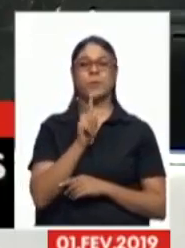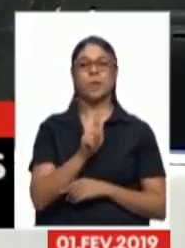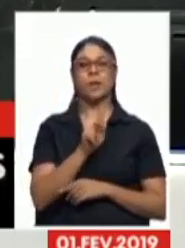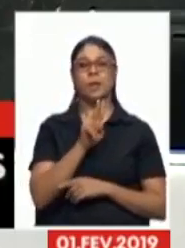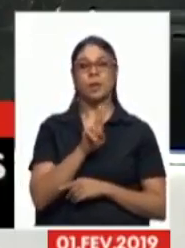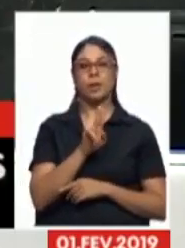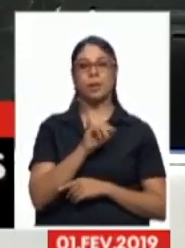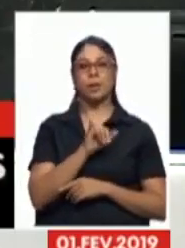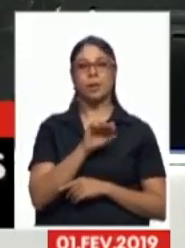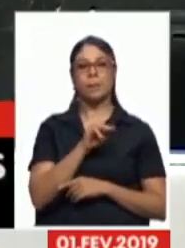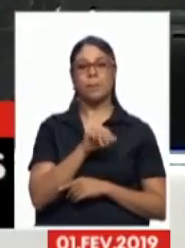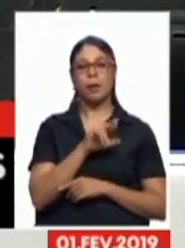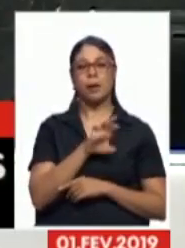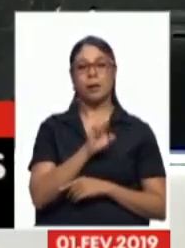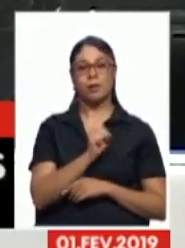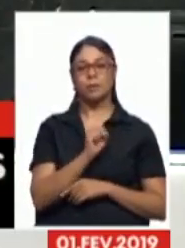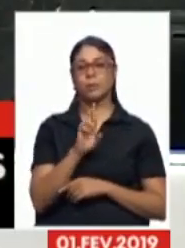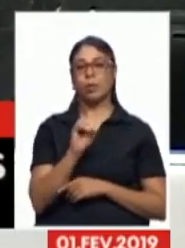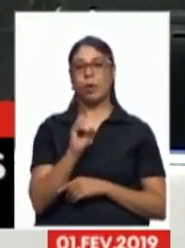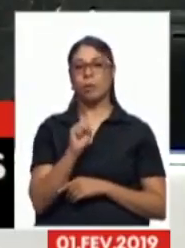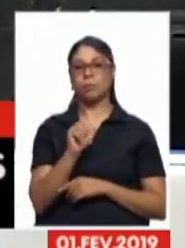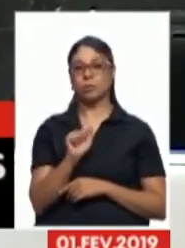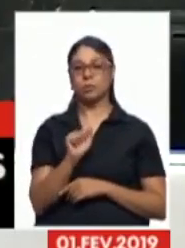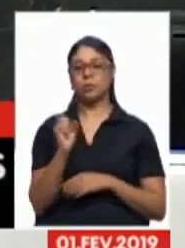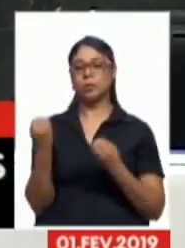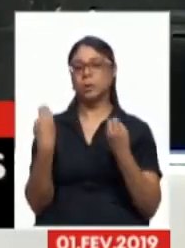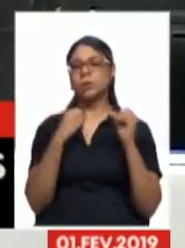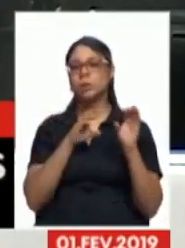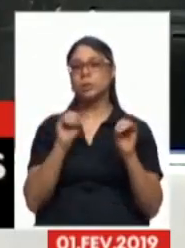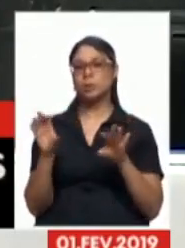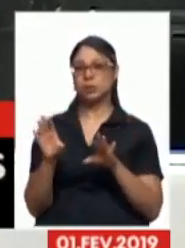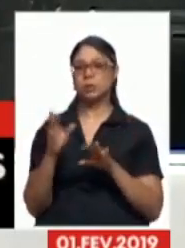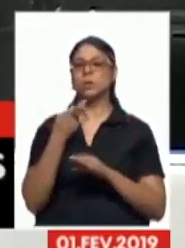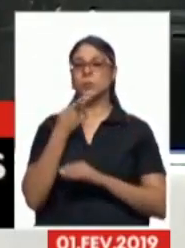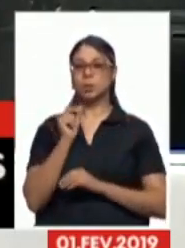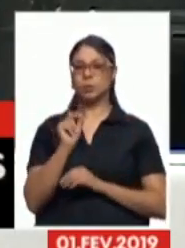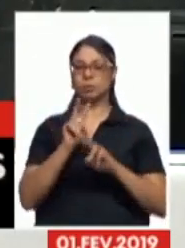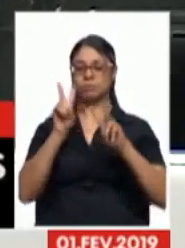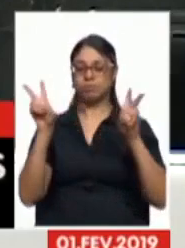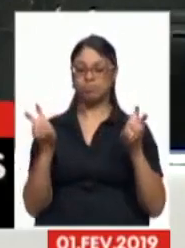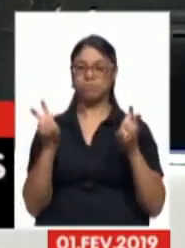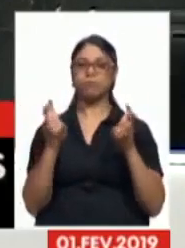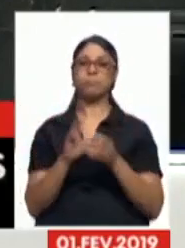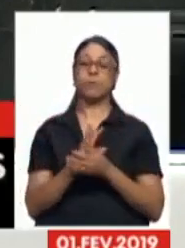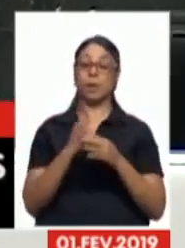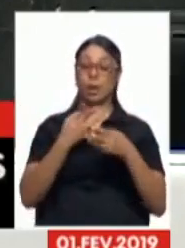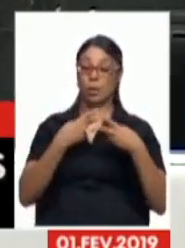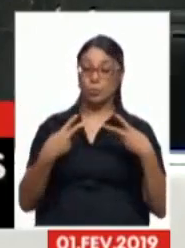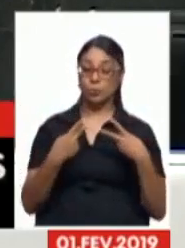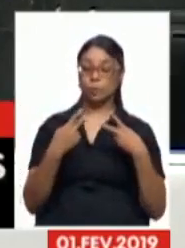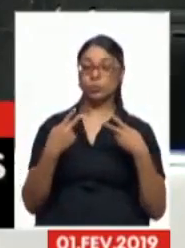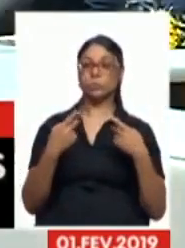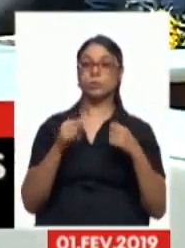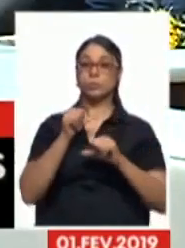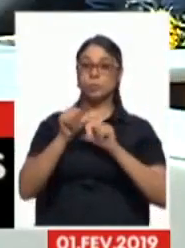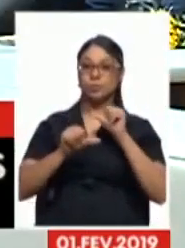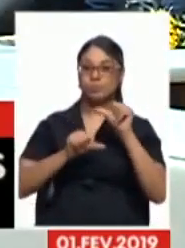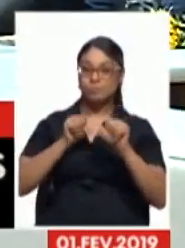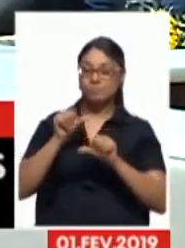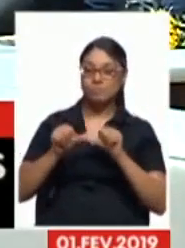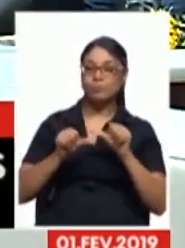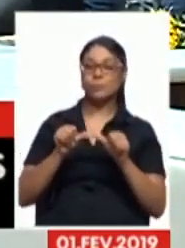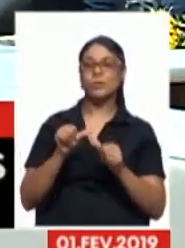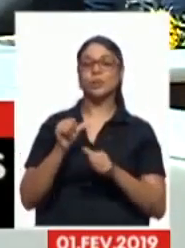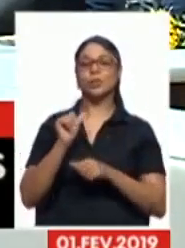desinventor das palavras, nos ensina, abro aspas, as coisas mudam no devagar depressa